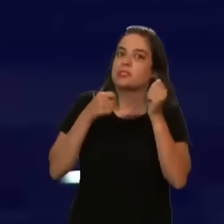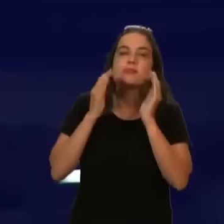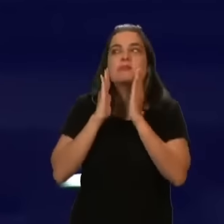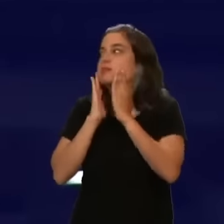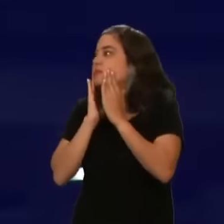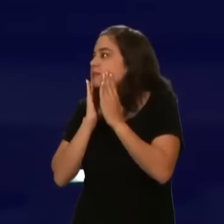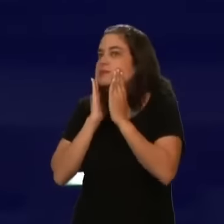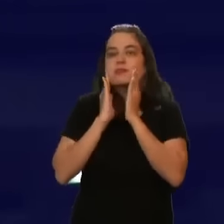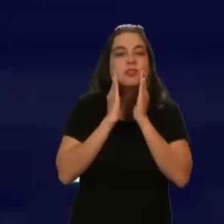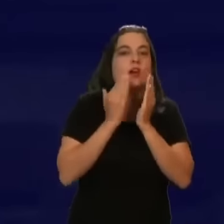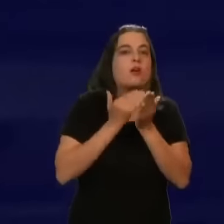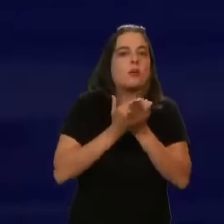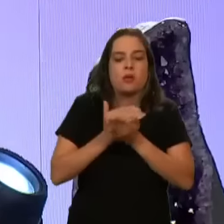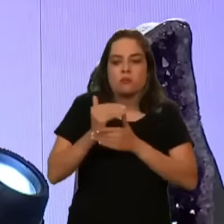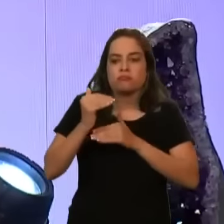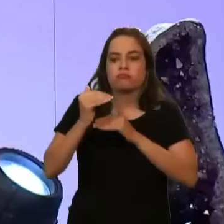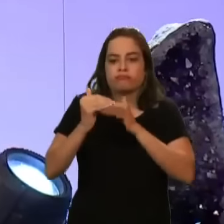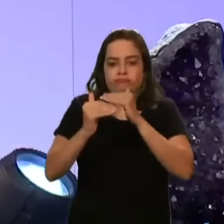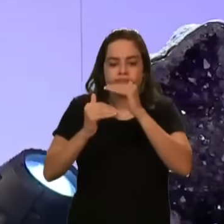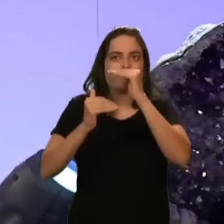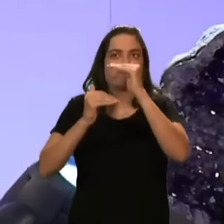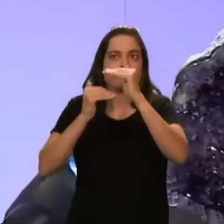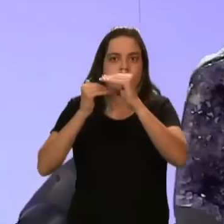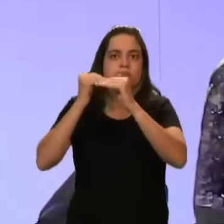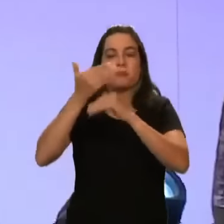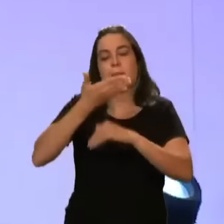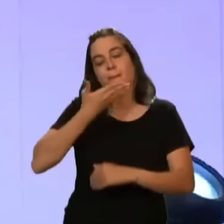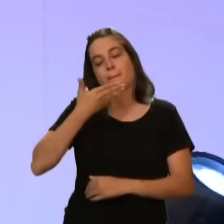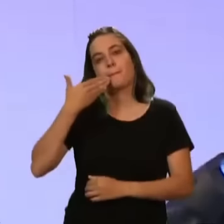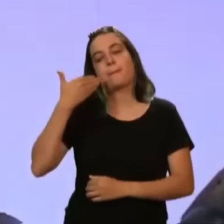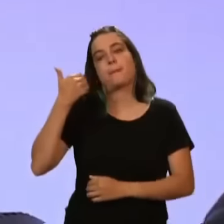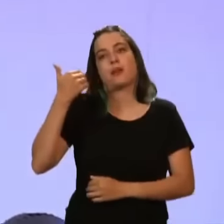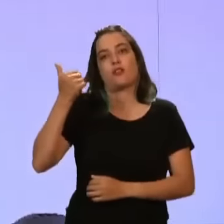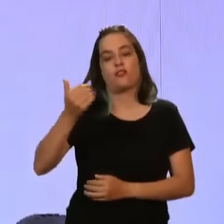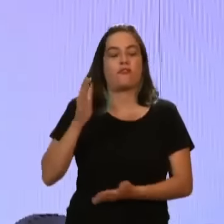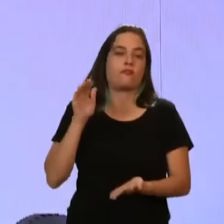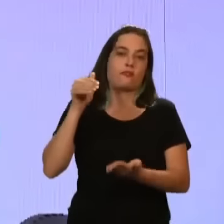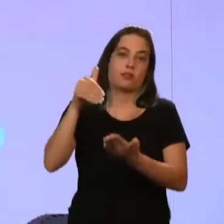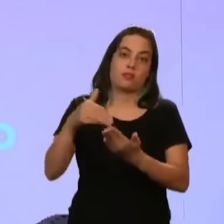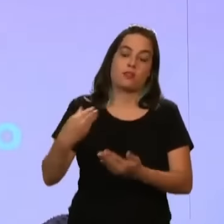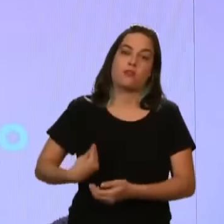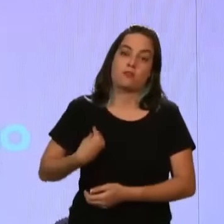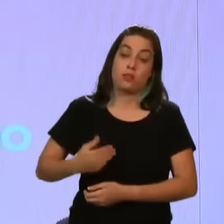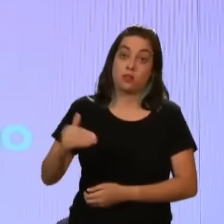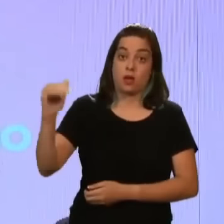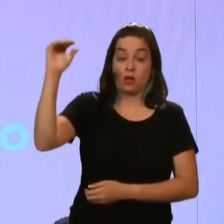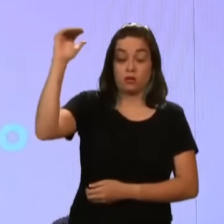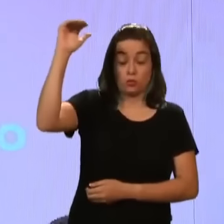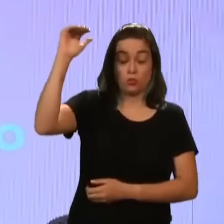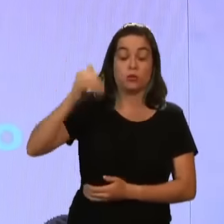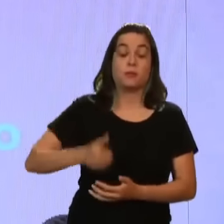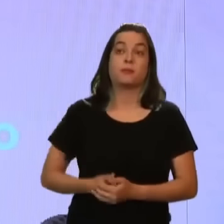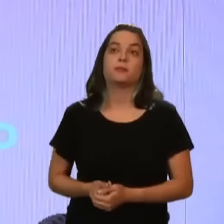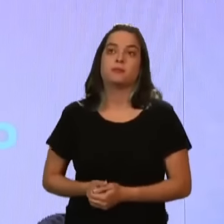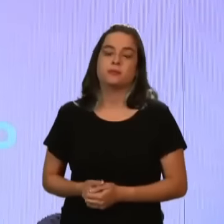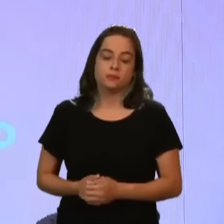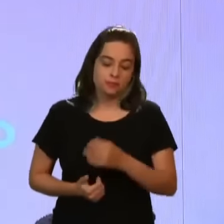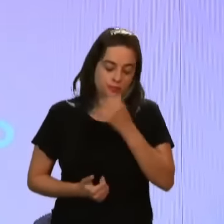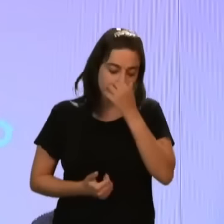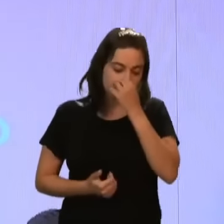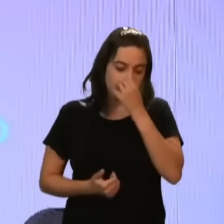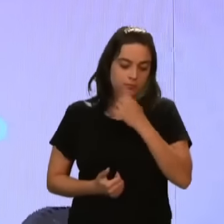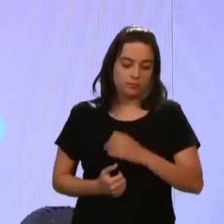começar o processo, melhor vai ser o resultado na vida adulta. Olha só o